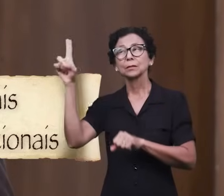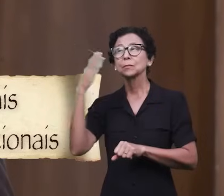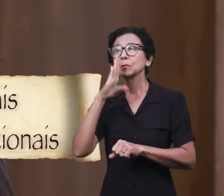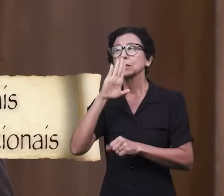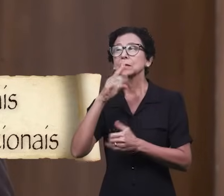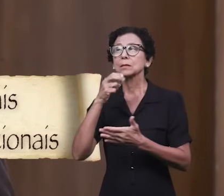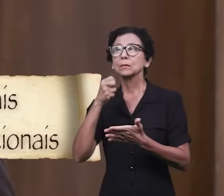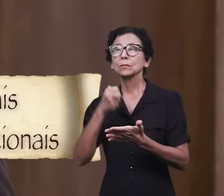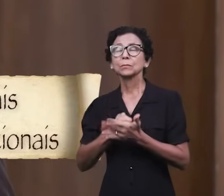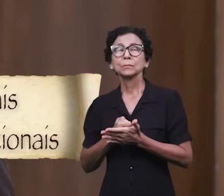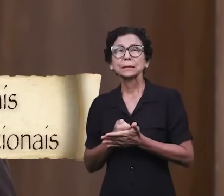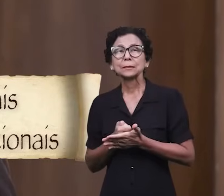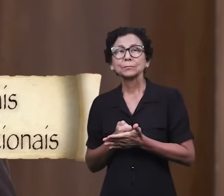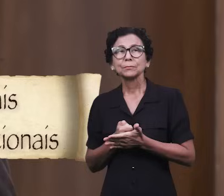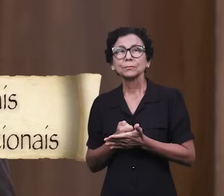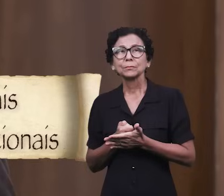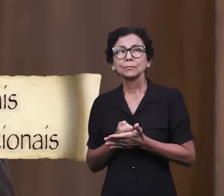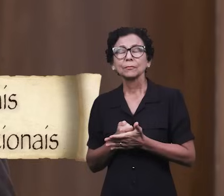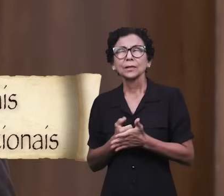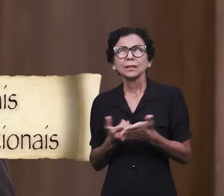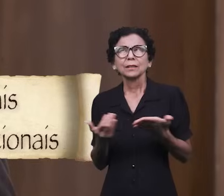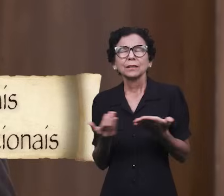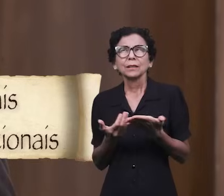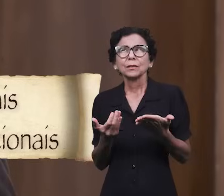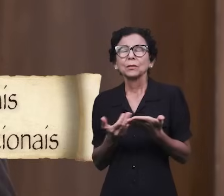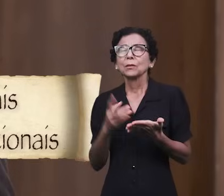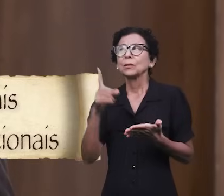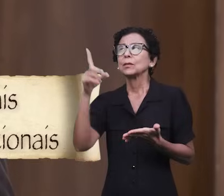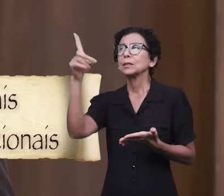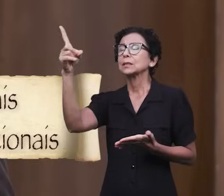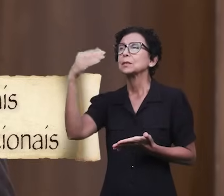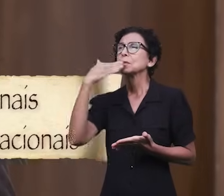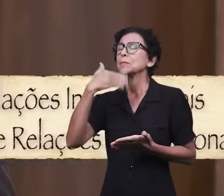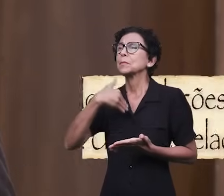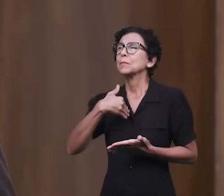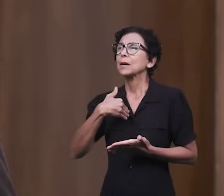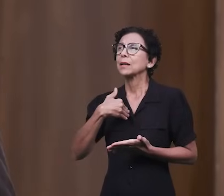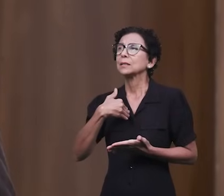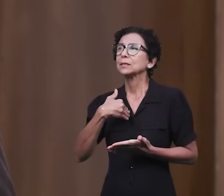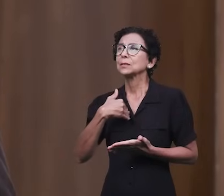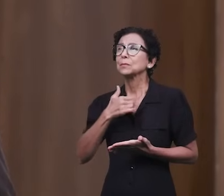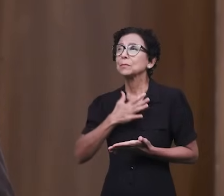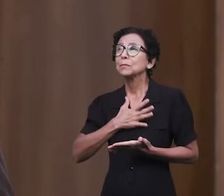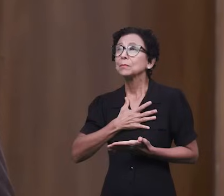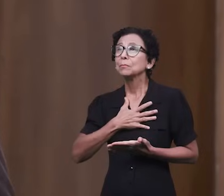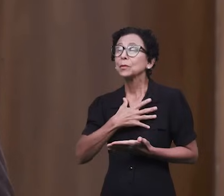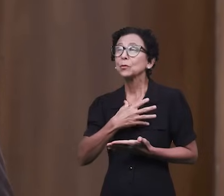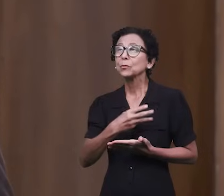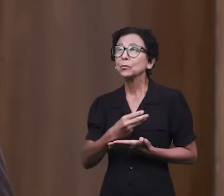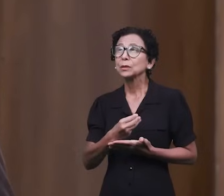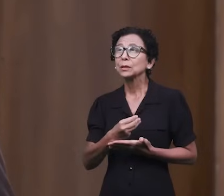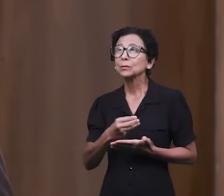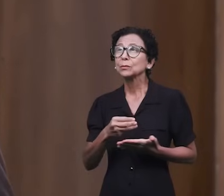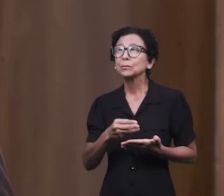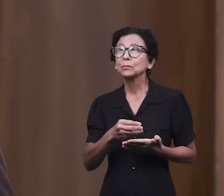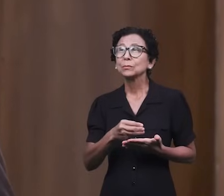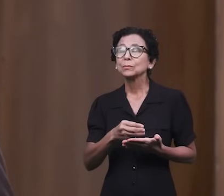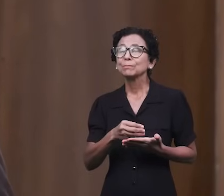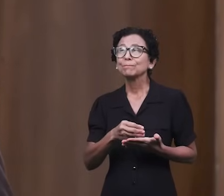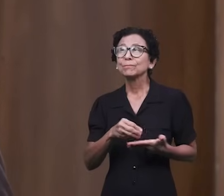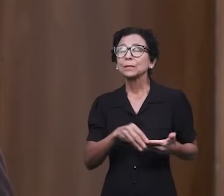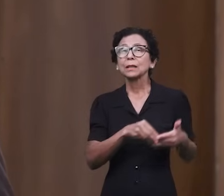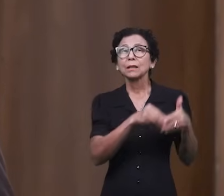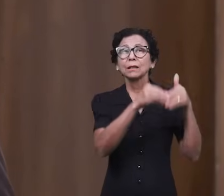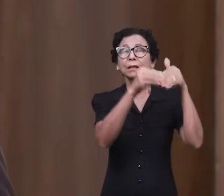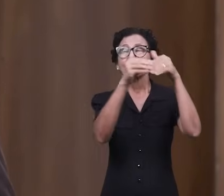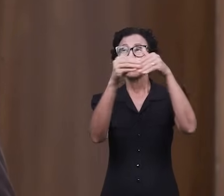o Senhor pede que sacrificasse, oferecesse né, Isaac em sacrifício.